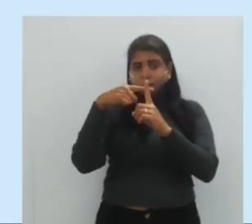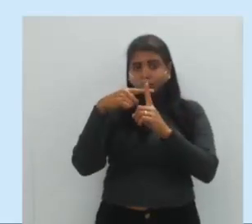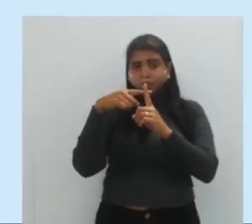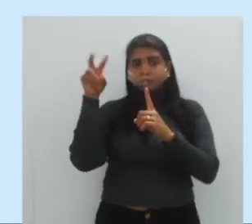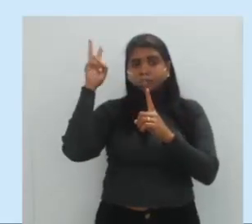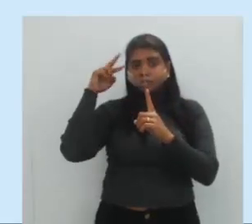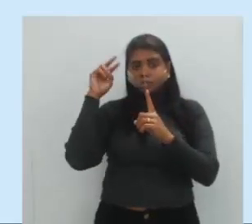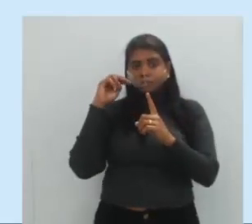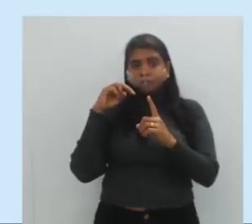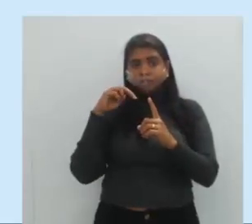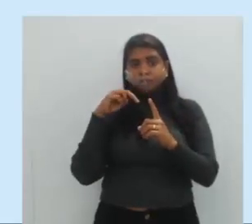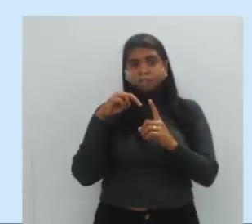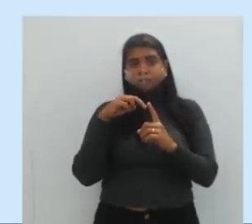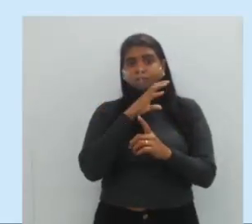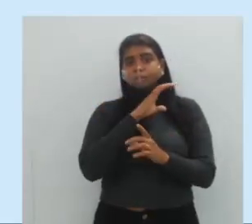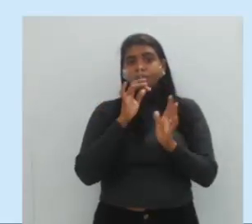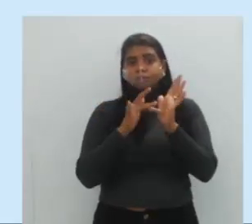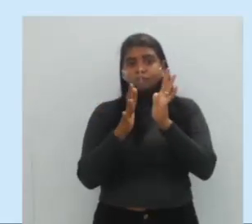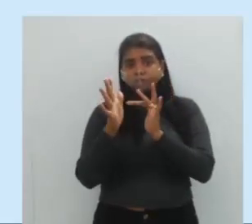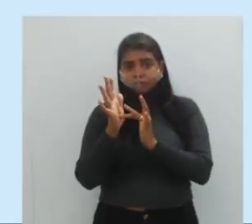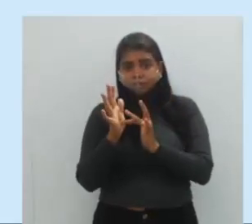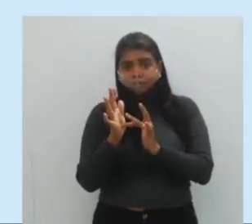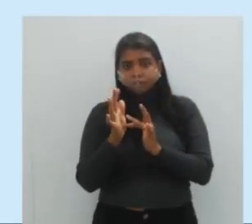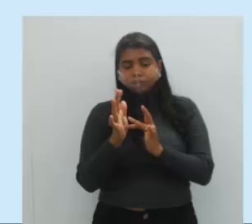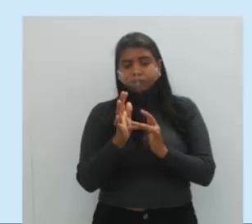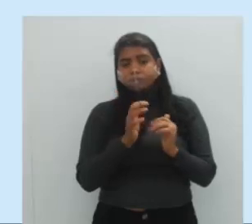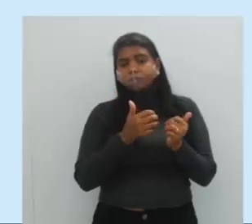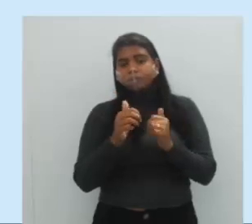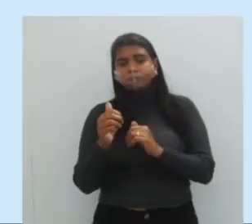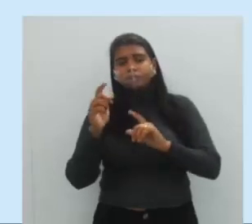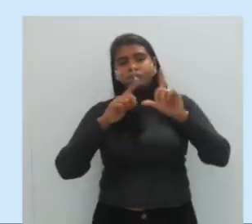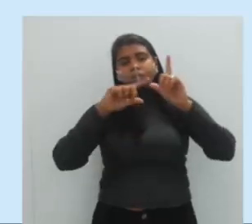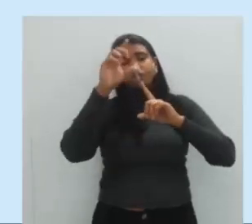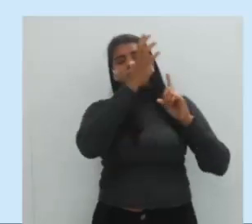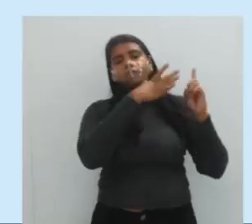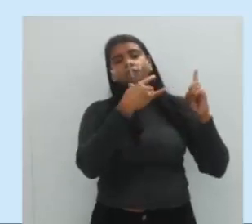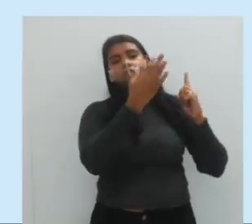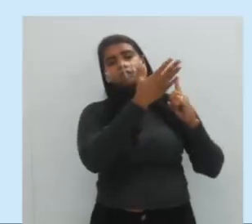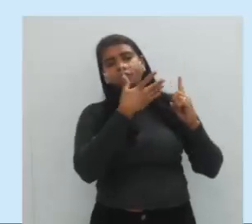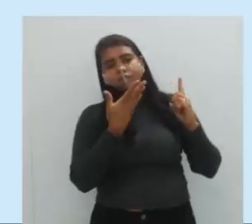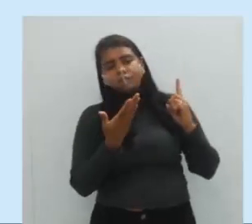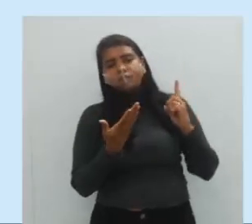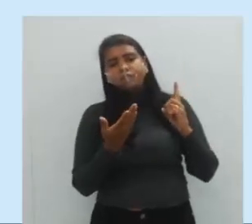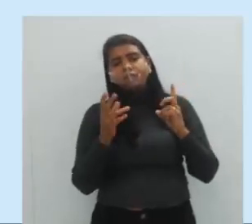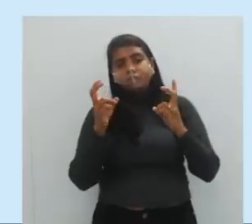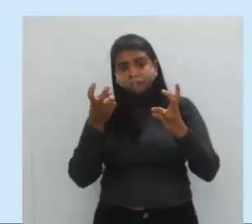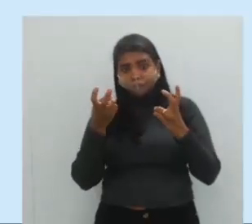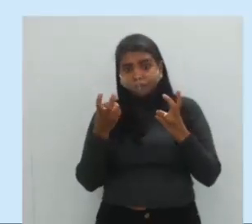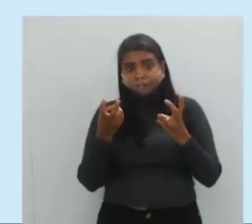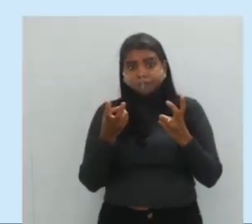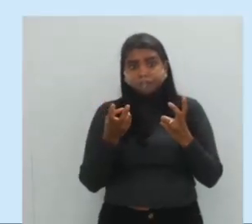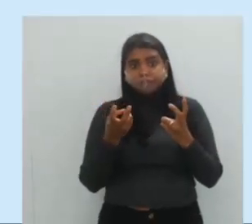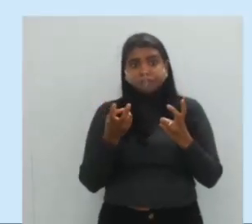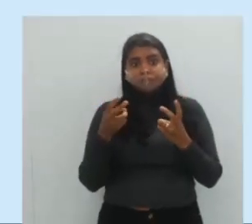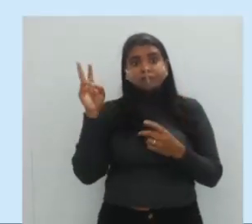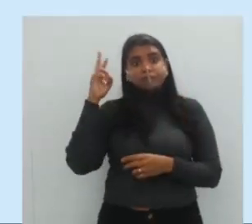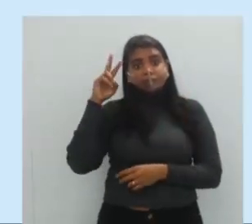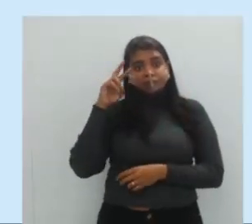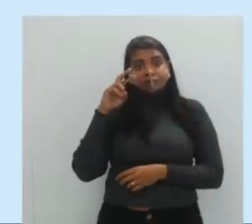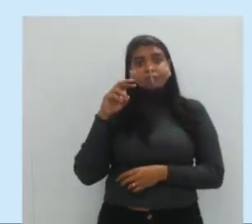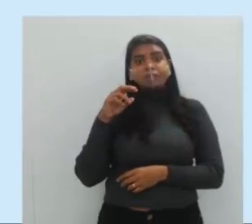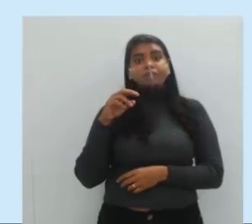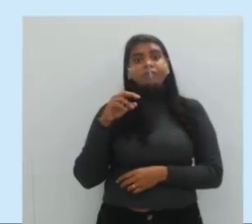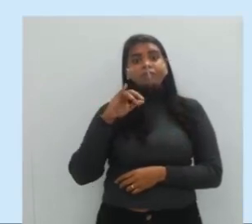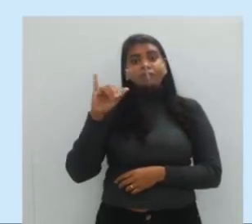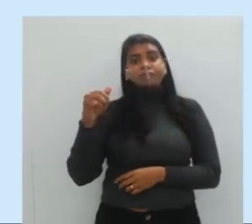cruz, lembramos do cristianismo, o Jesus de Nazaré, a estrela de Davi, quando nós observamos, vai lembrar o